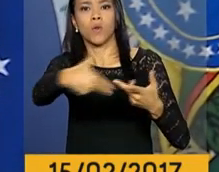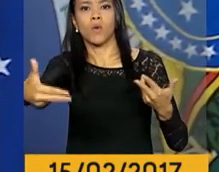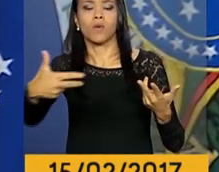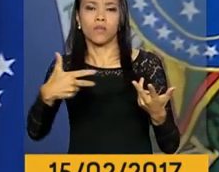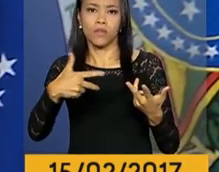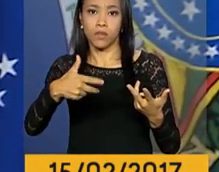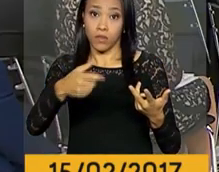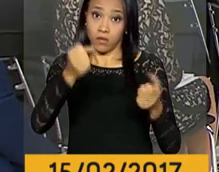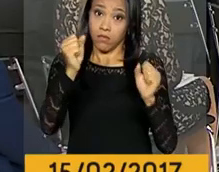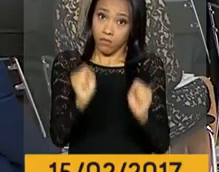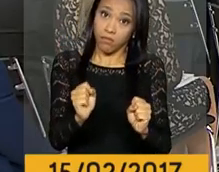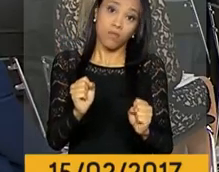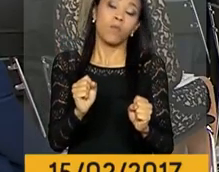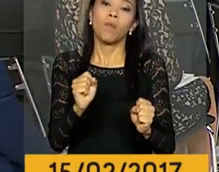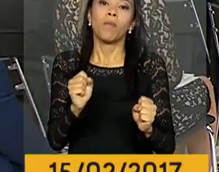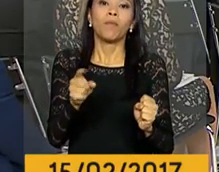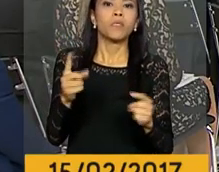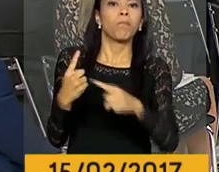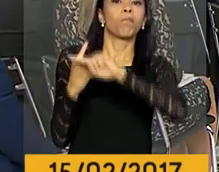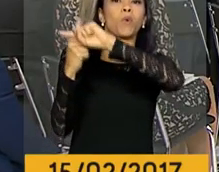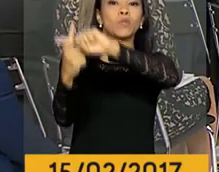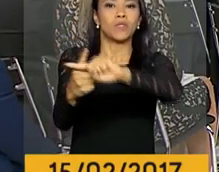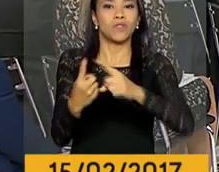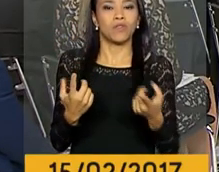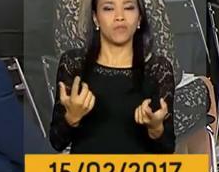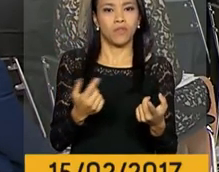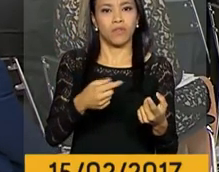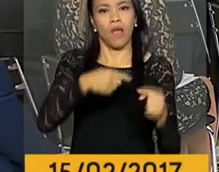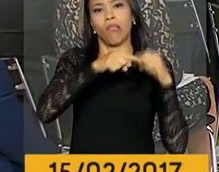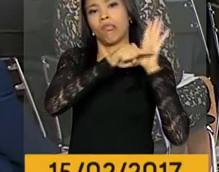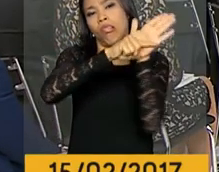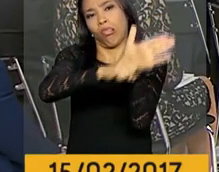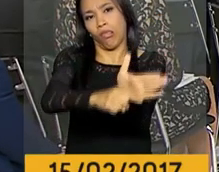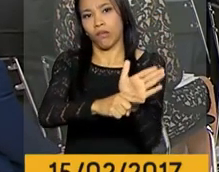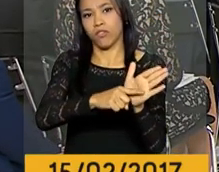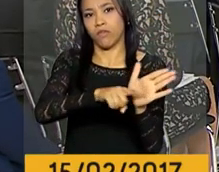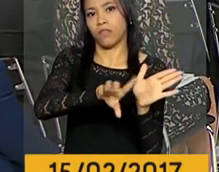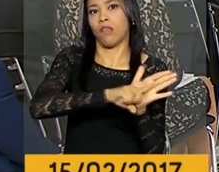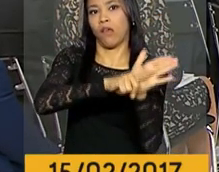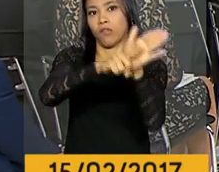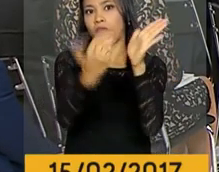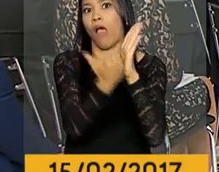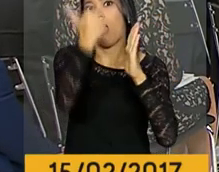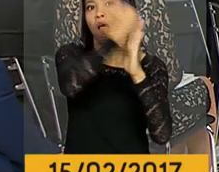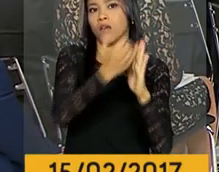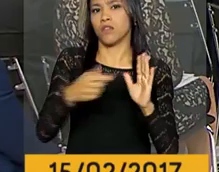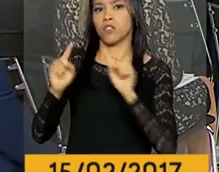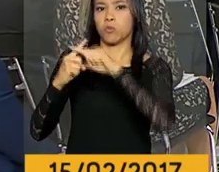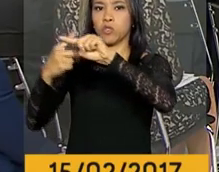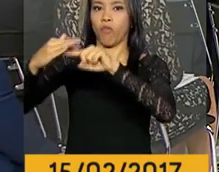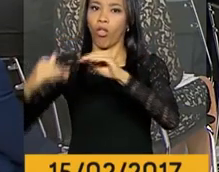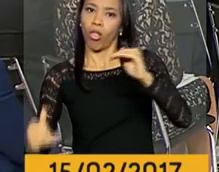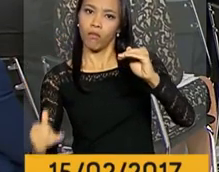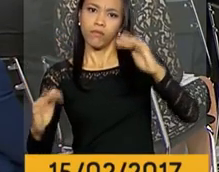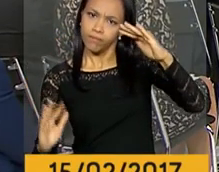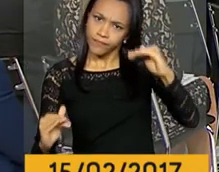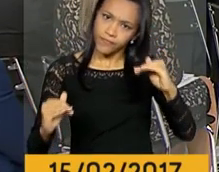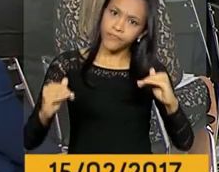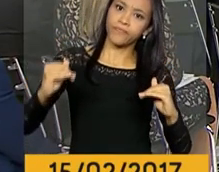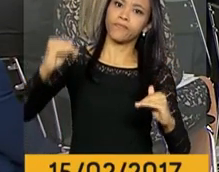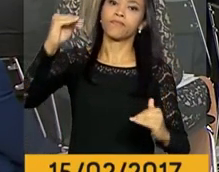não possam superar aqueles que são positivos eh para para o país. A meta a meta da